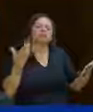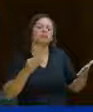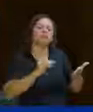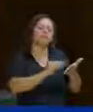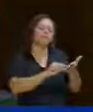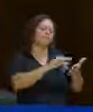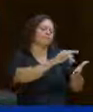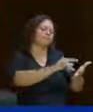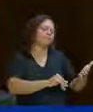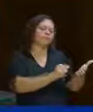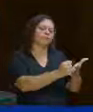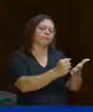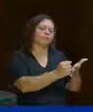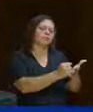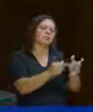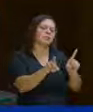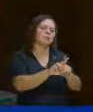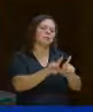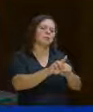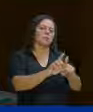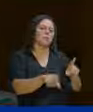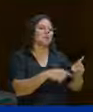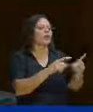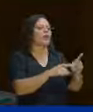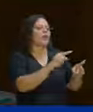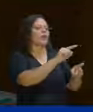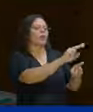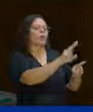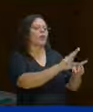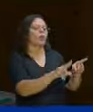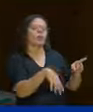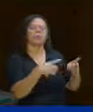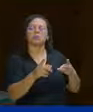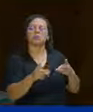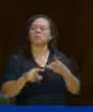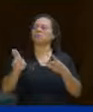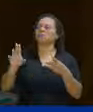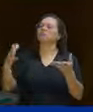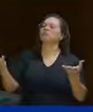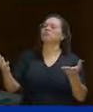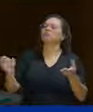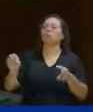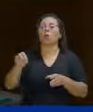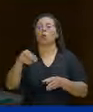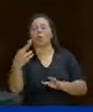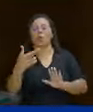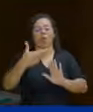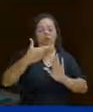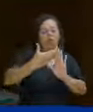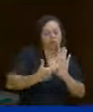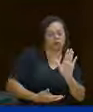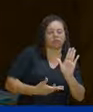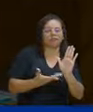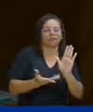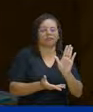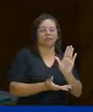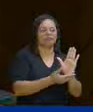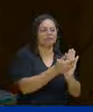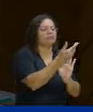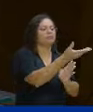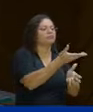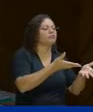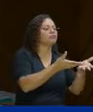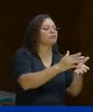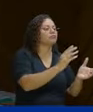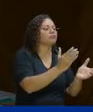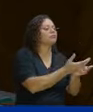tampouco indicação das consultorias realizadas ou relatório dos processos em que os referidos escritórios